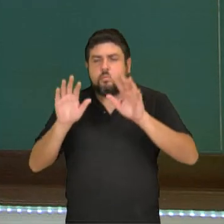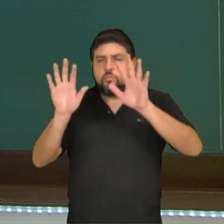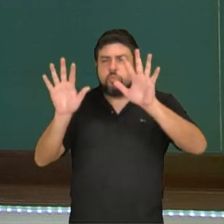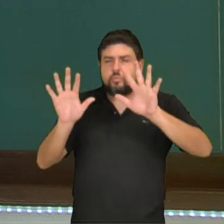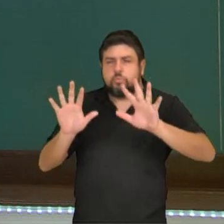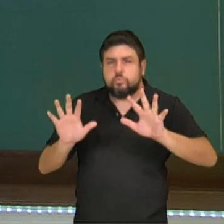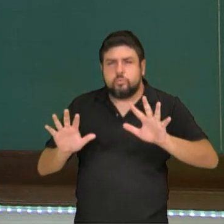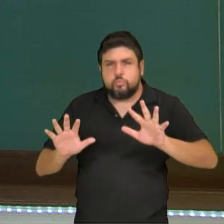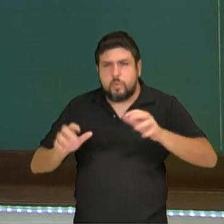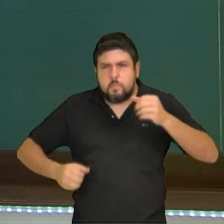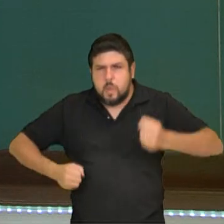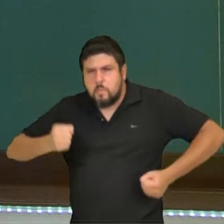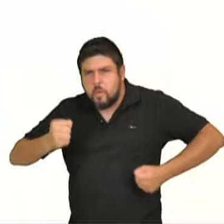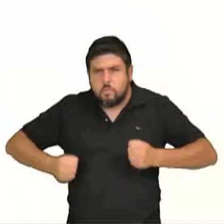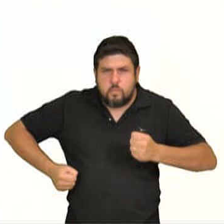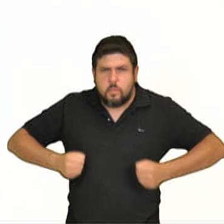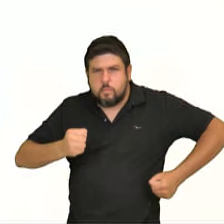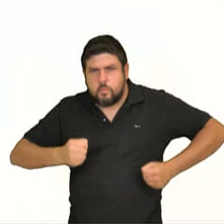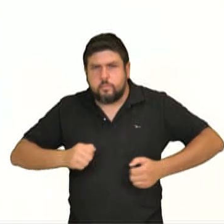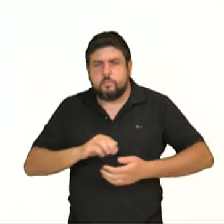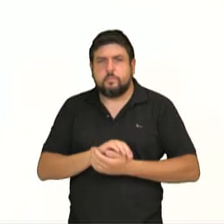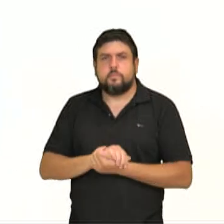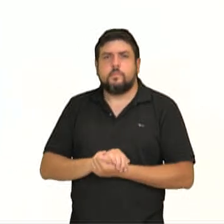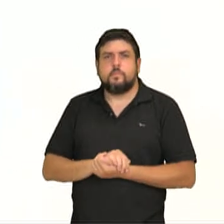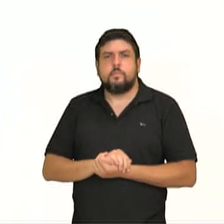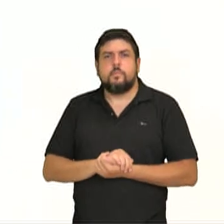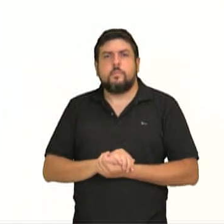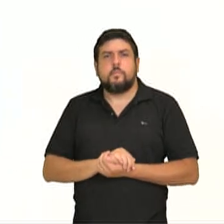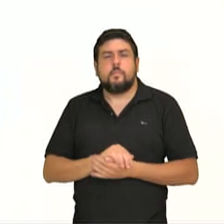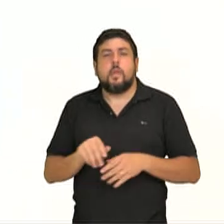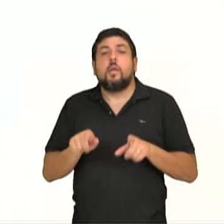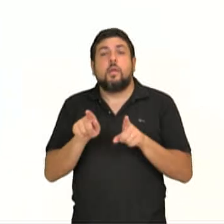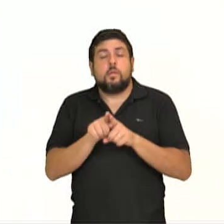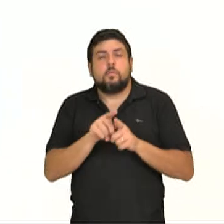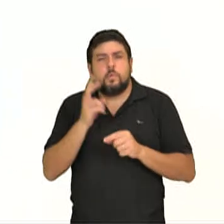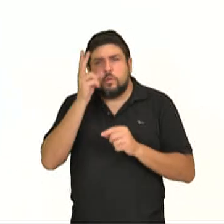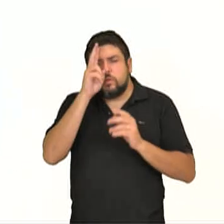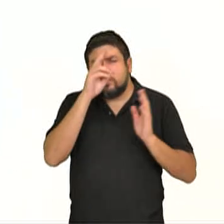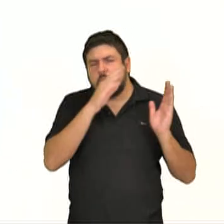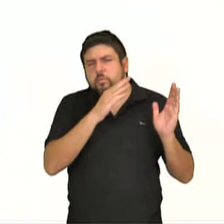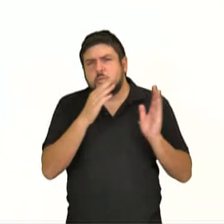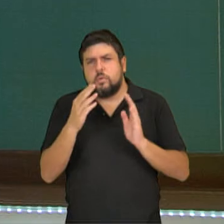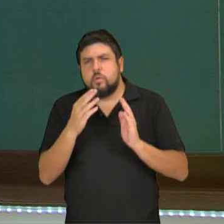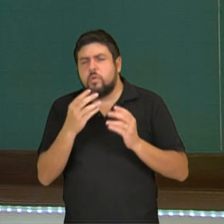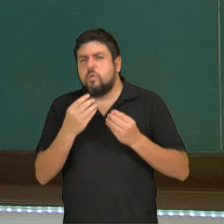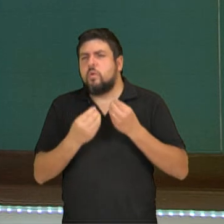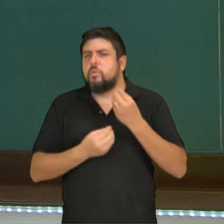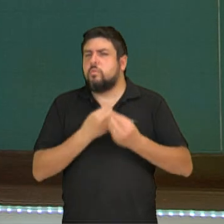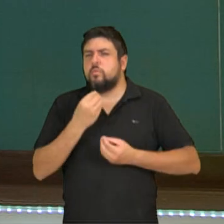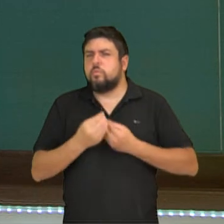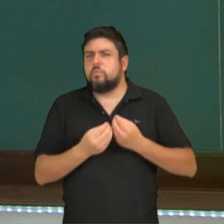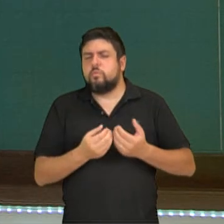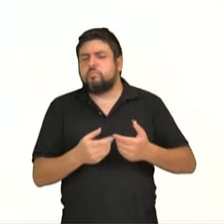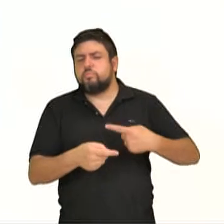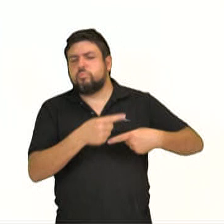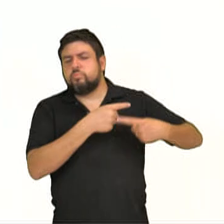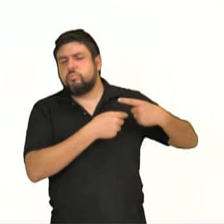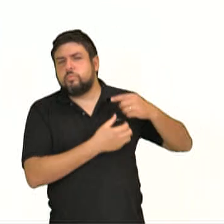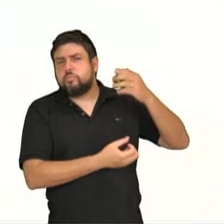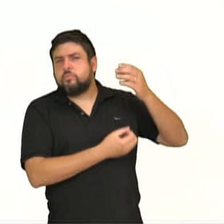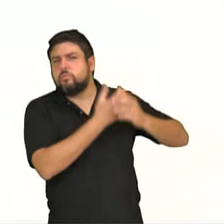Tá? Então, falando um pouquinho sobre a orientação e a sua história, como que ela surgiu, respondendo a nossa pergunta inicial.